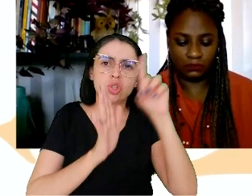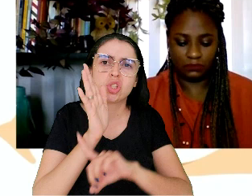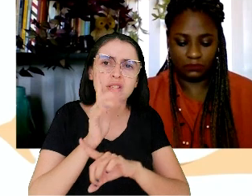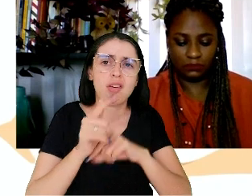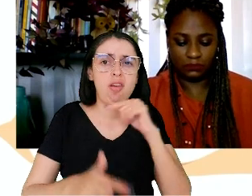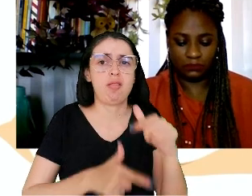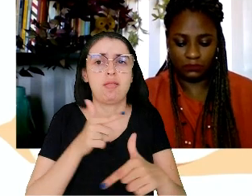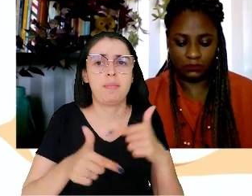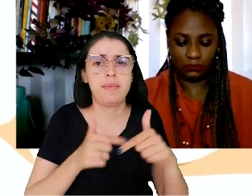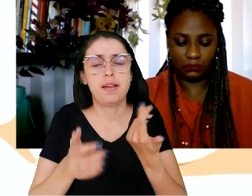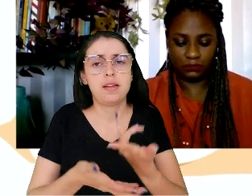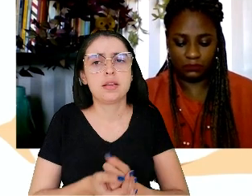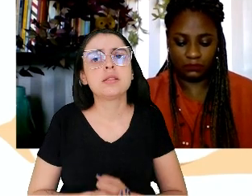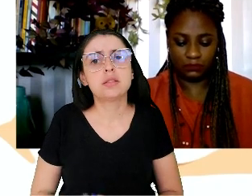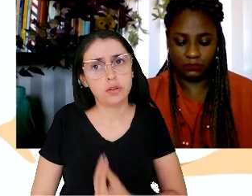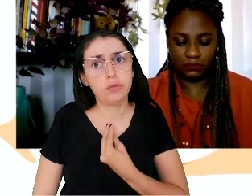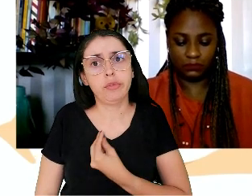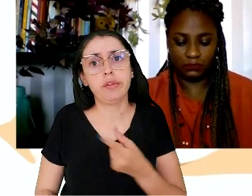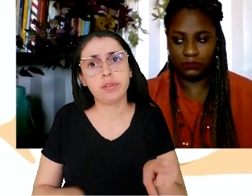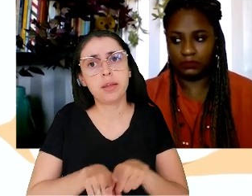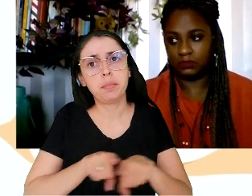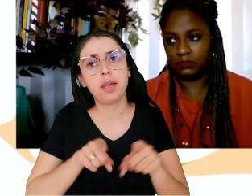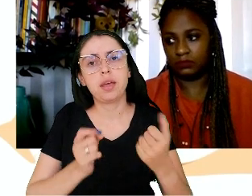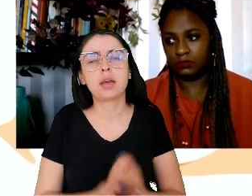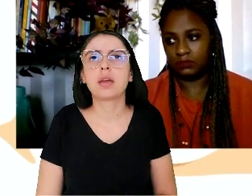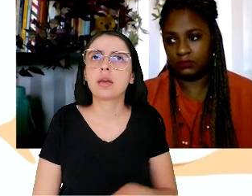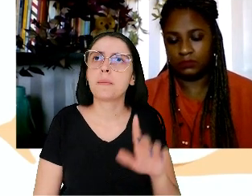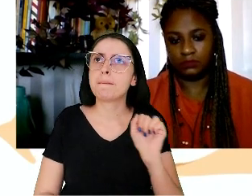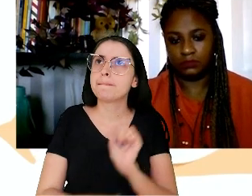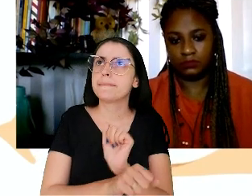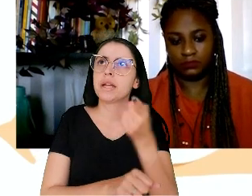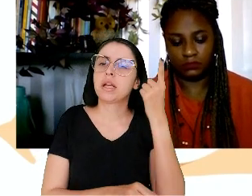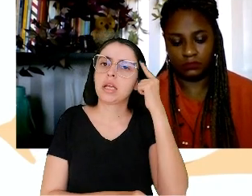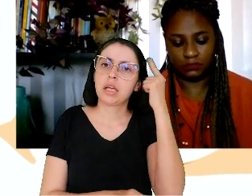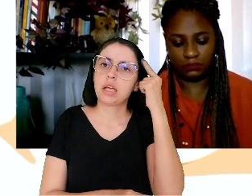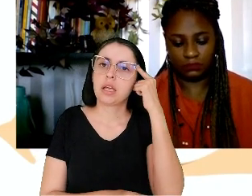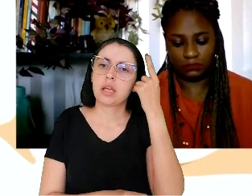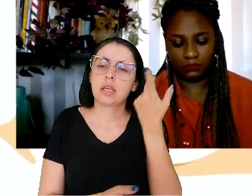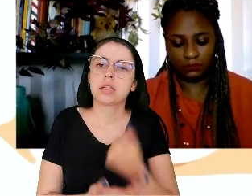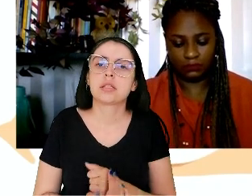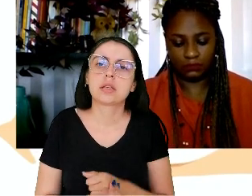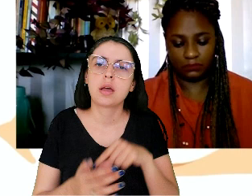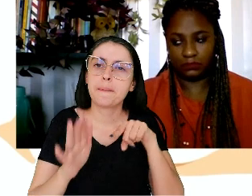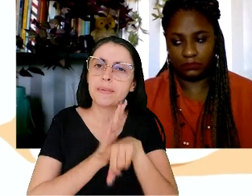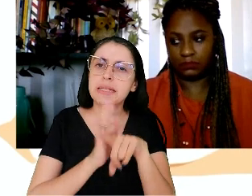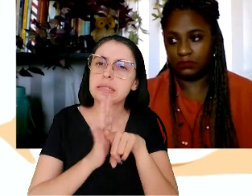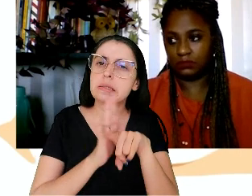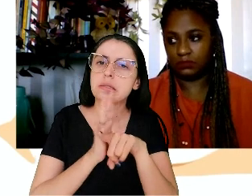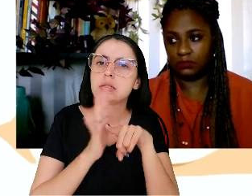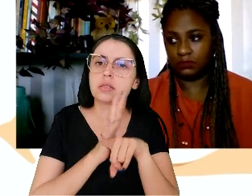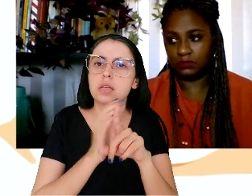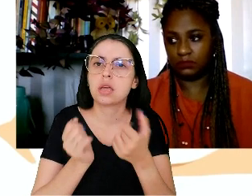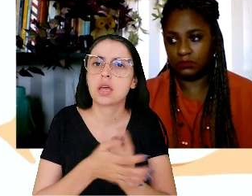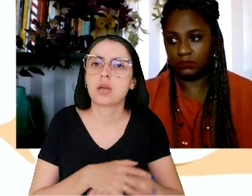estou vivenciando. E aí eu parei para pensar nesse sentido e comecei a pesquisar,